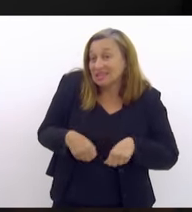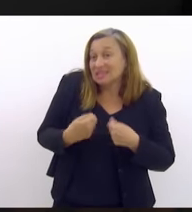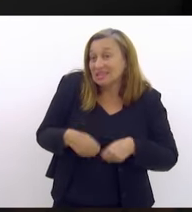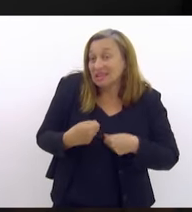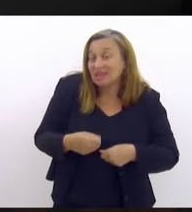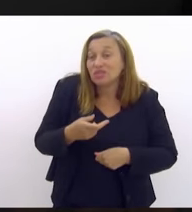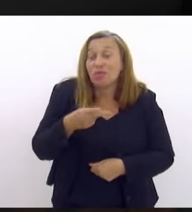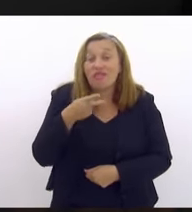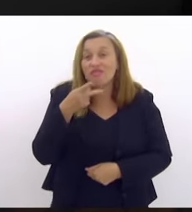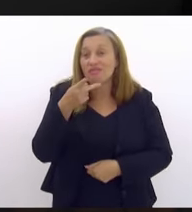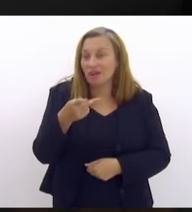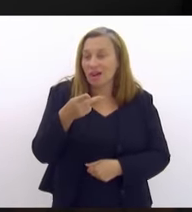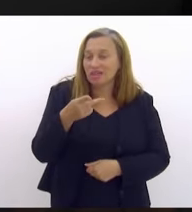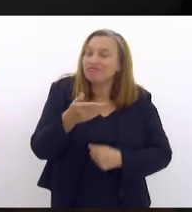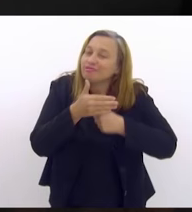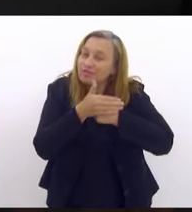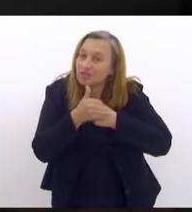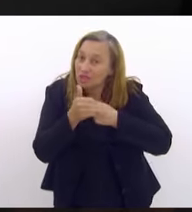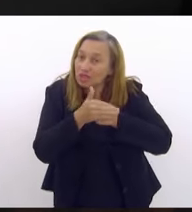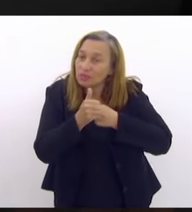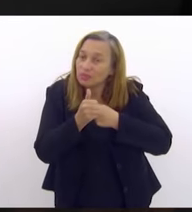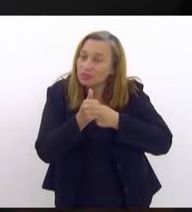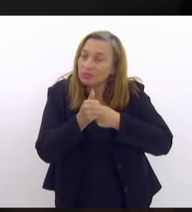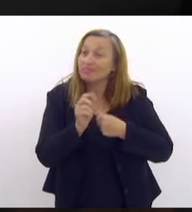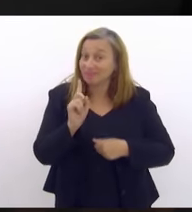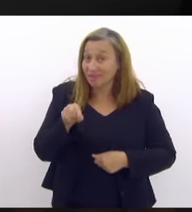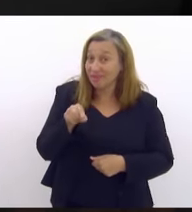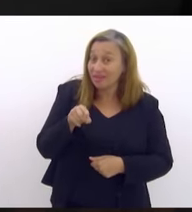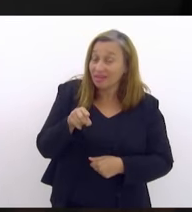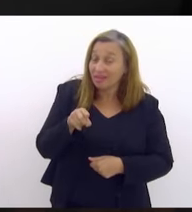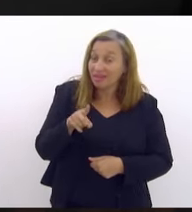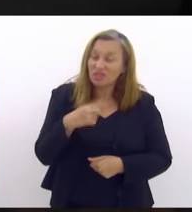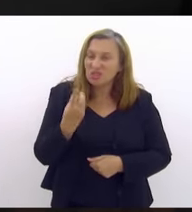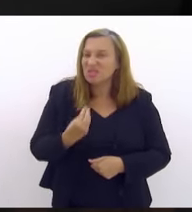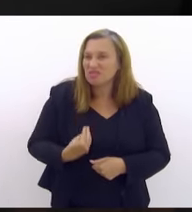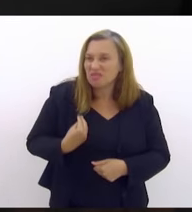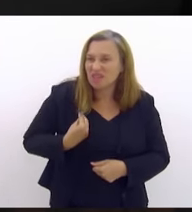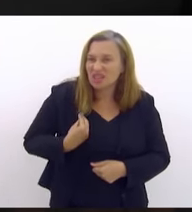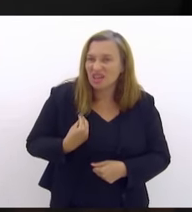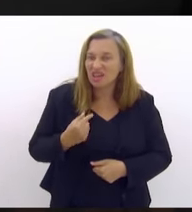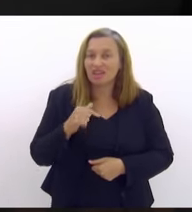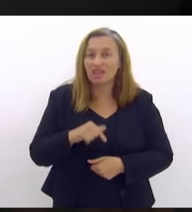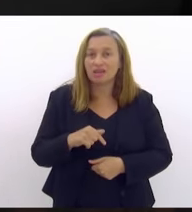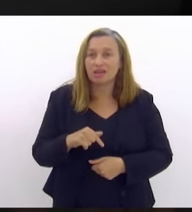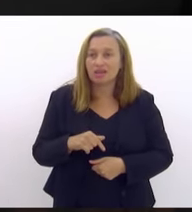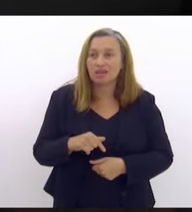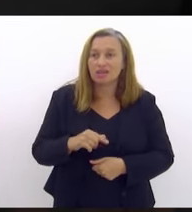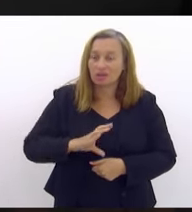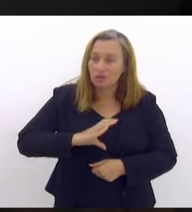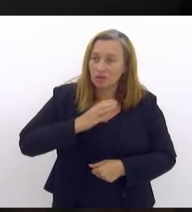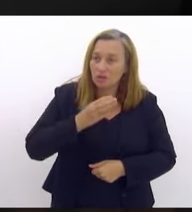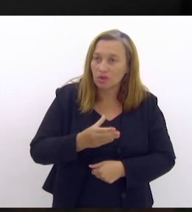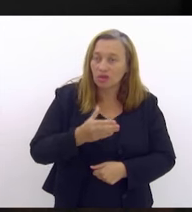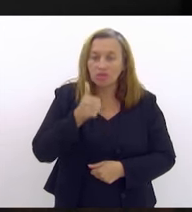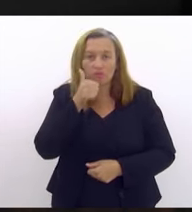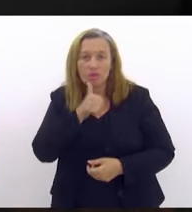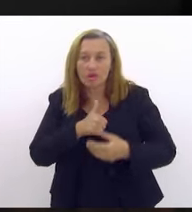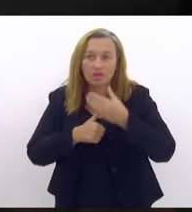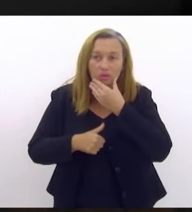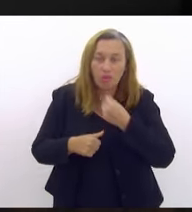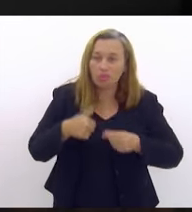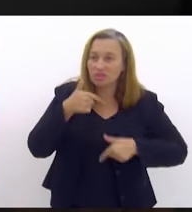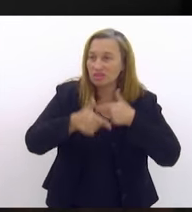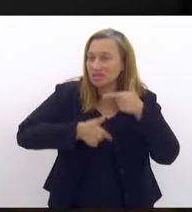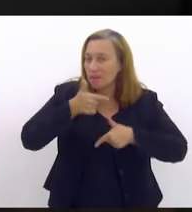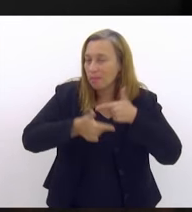uma fala de carinho, não é isso? Nossa vida, aqui estão os guerreiros e as guerreiras que